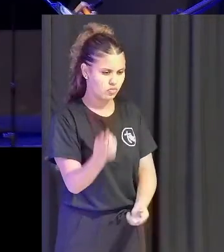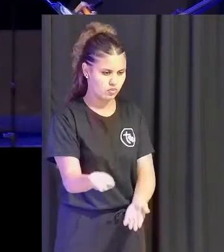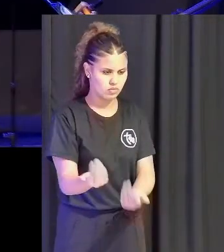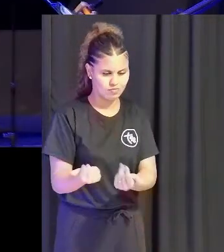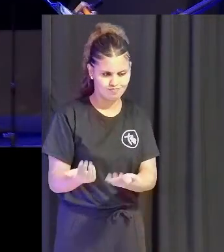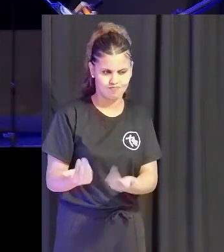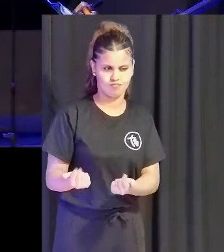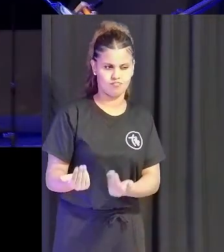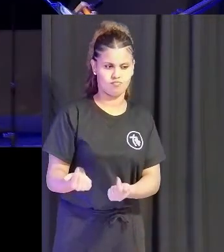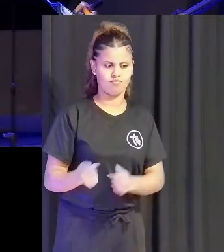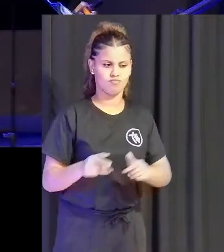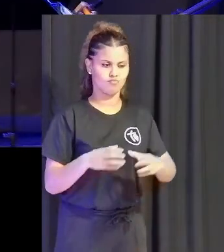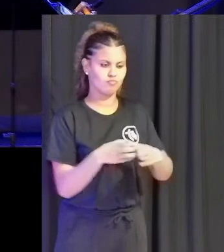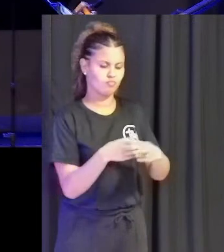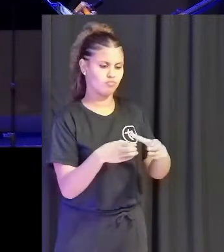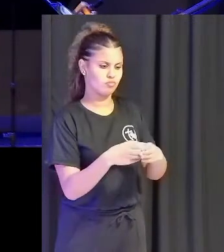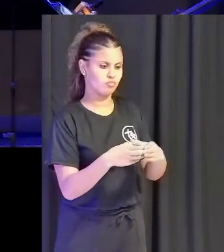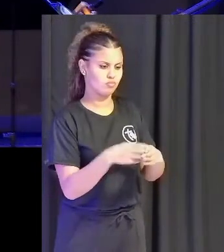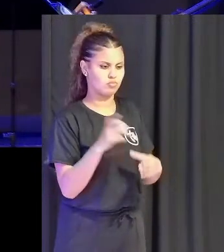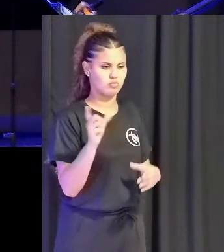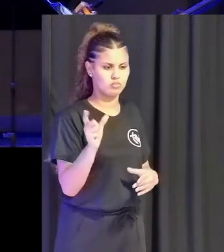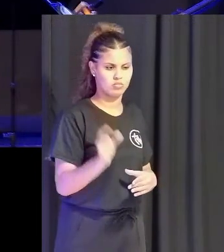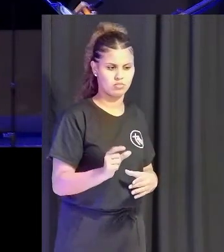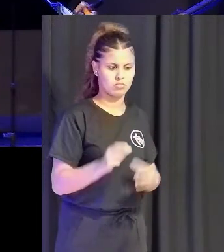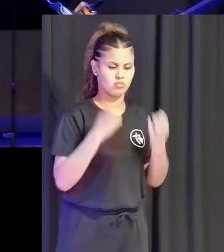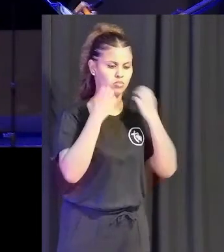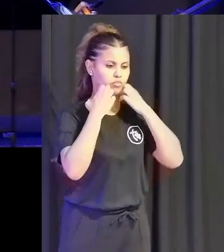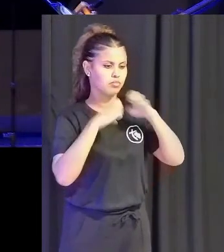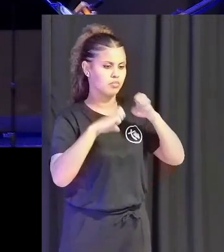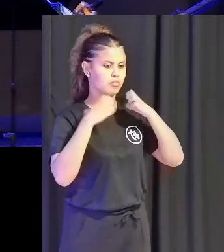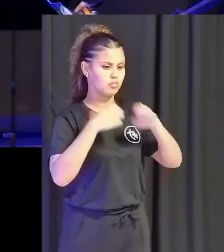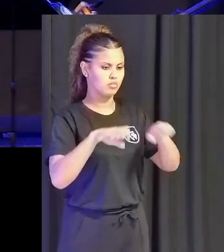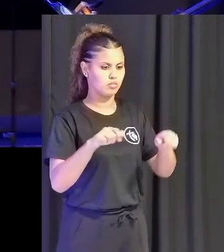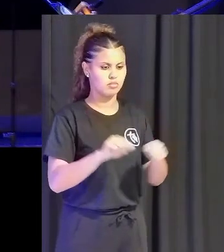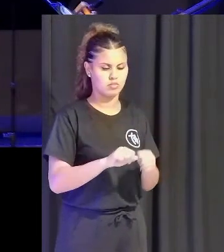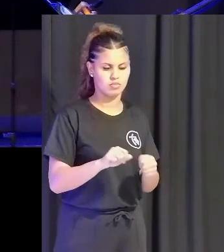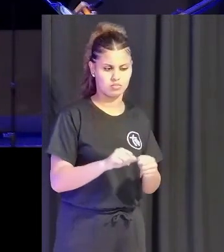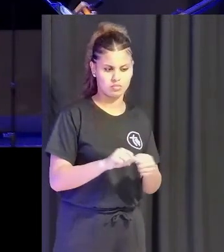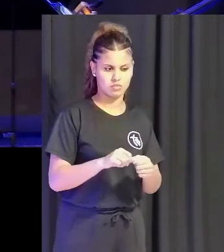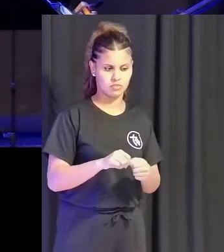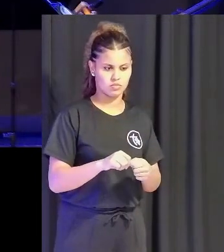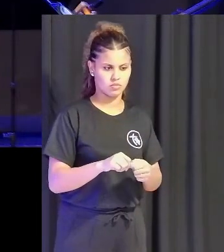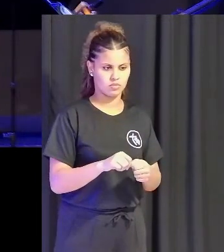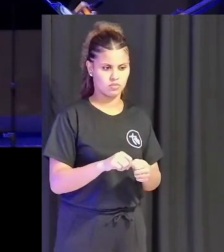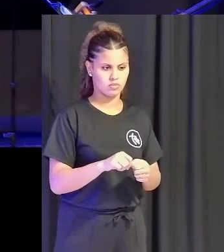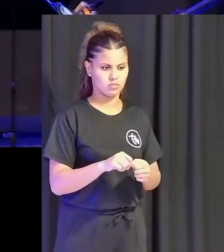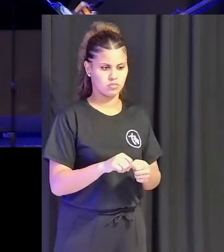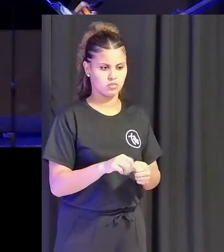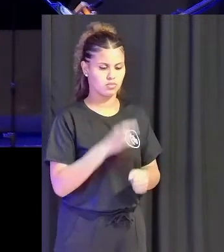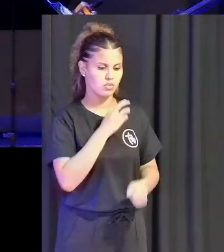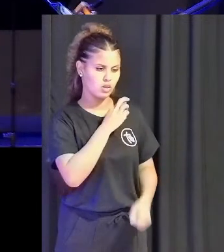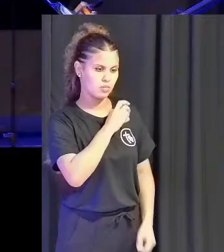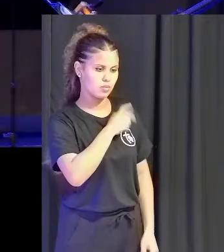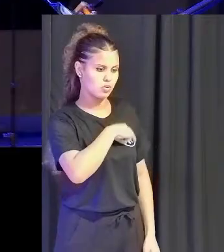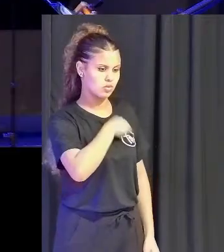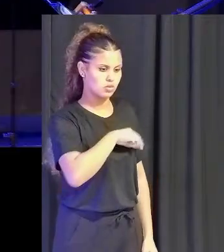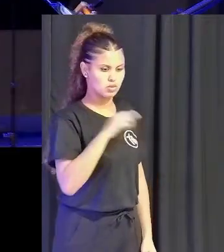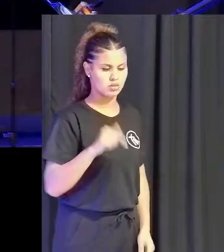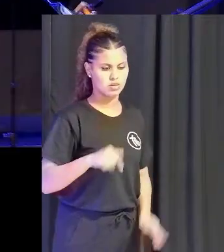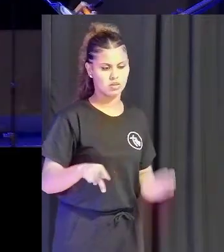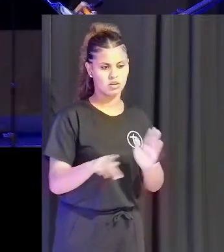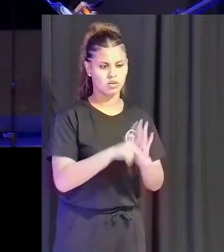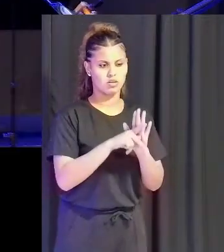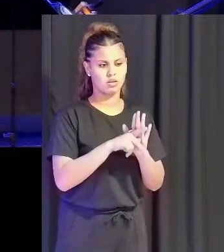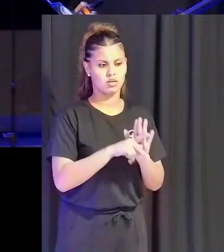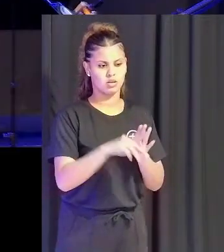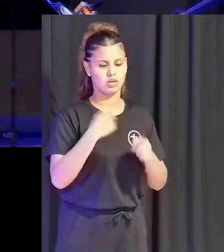trem, fazer missões na nossa própria cidade. Vemos como projetos como o Gol da